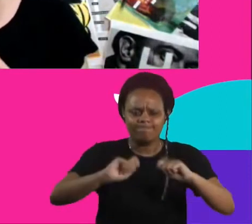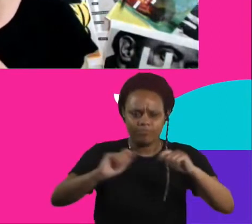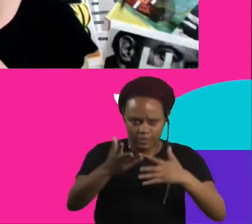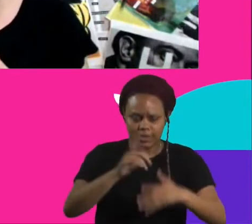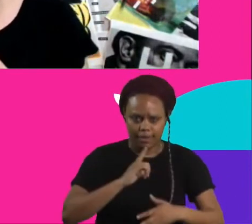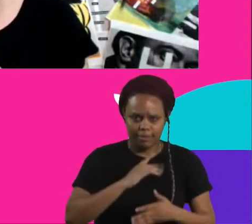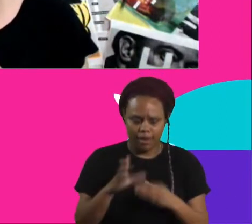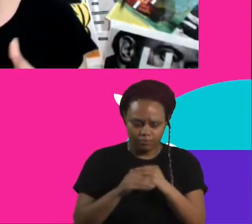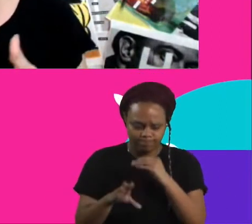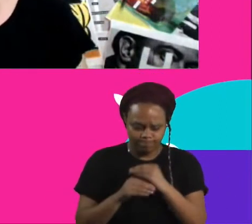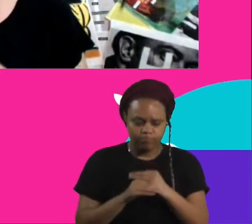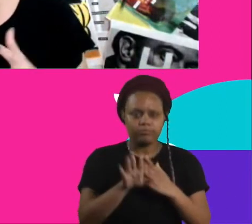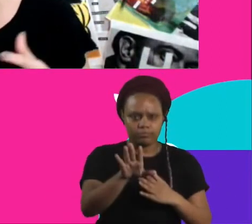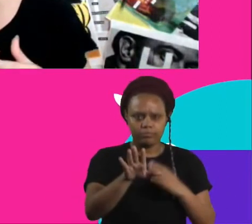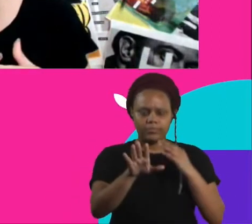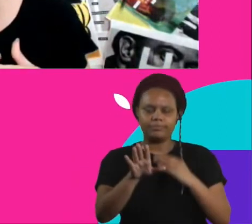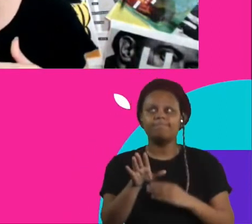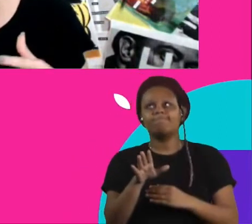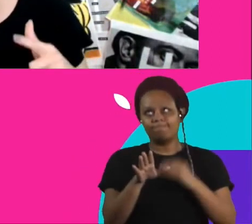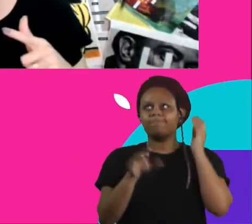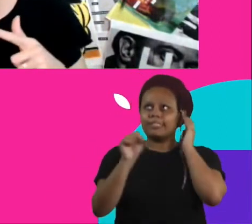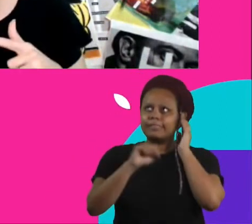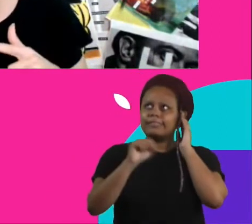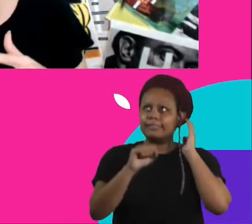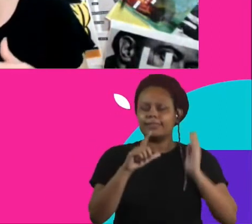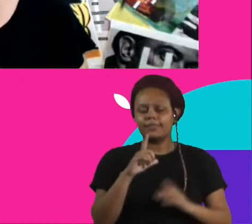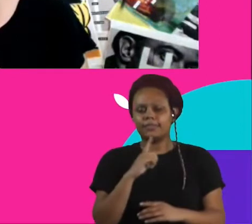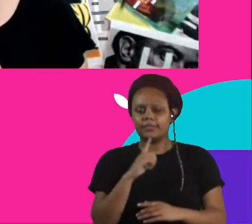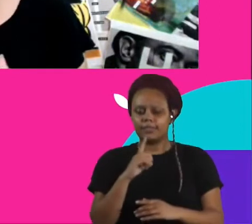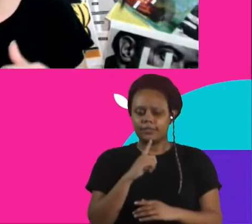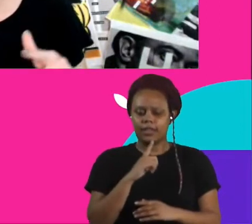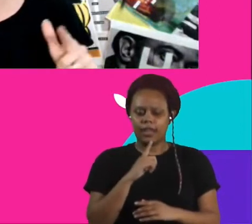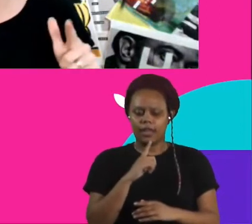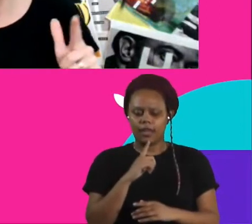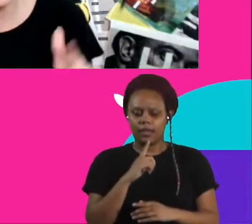competências? Eu vejo que essa coisa Inteligência da investigação, aprendedora, do questionamento.